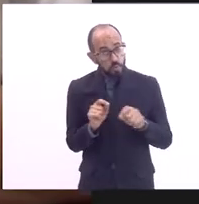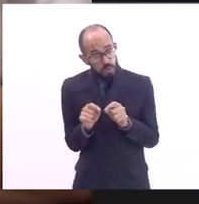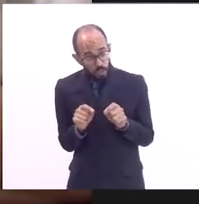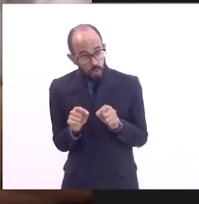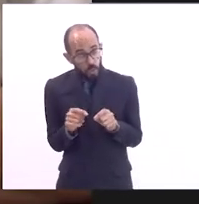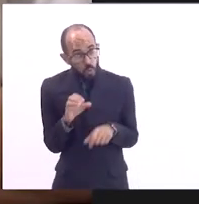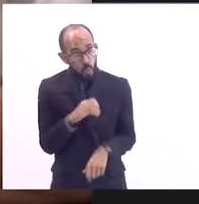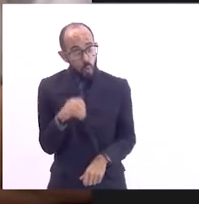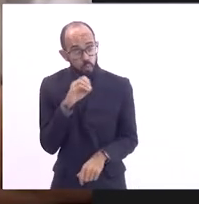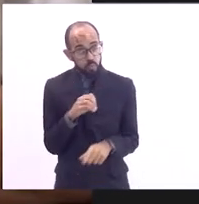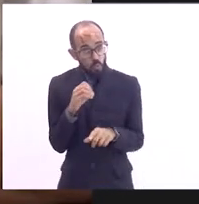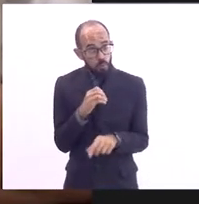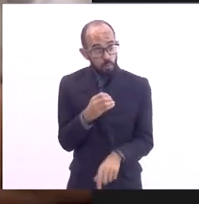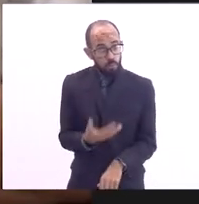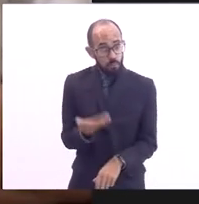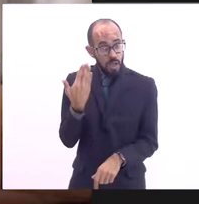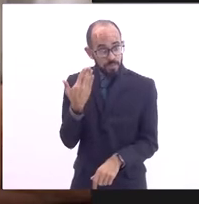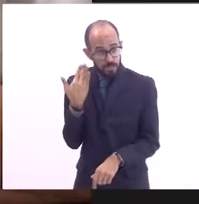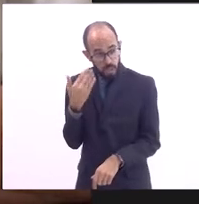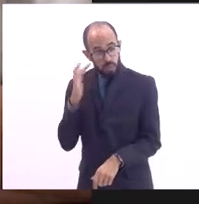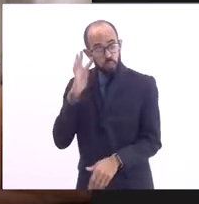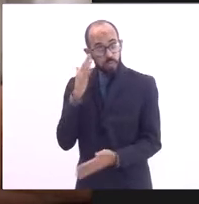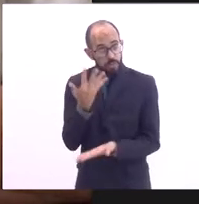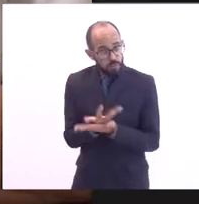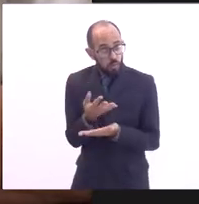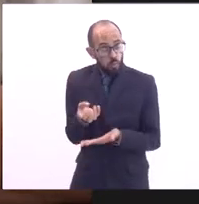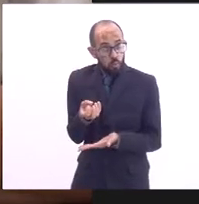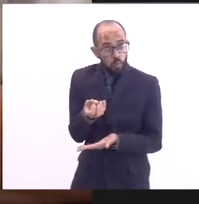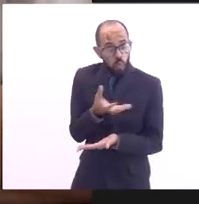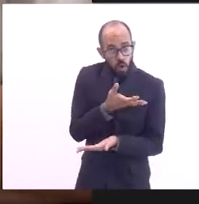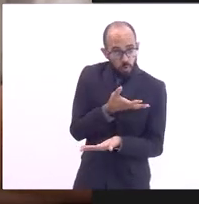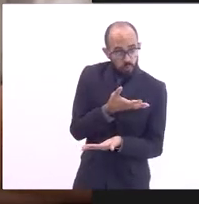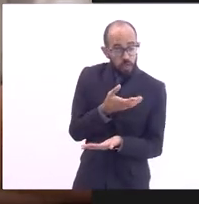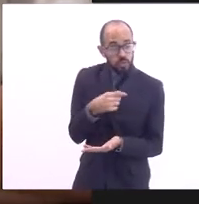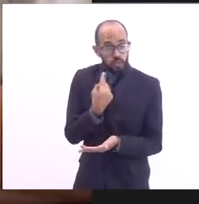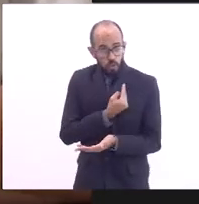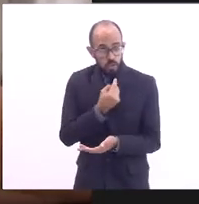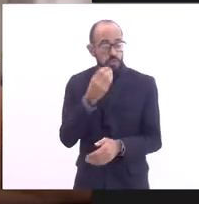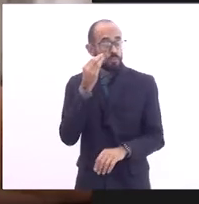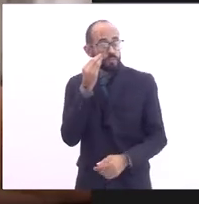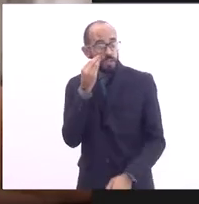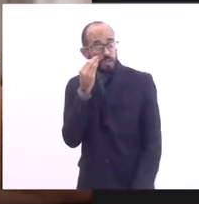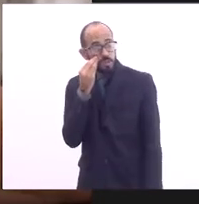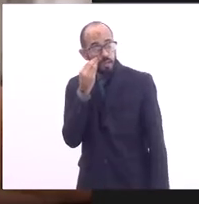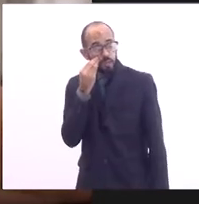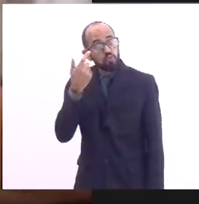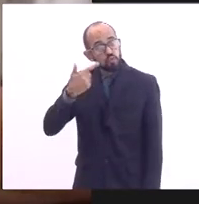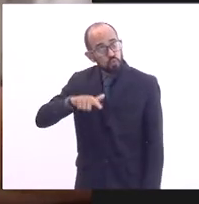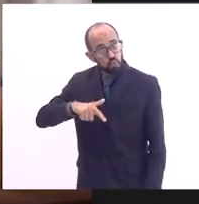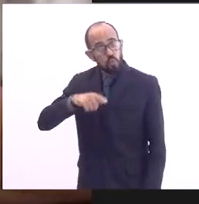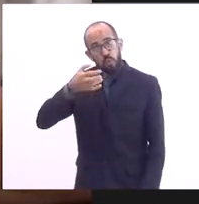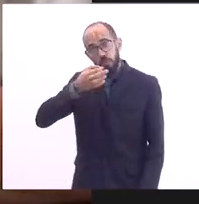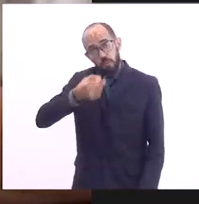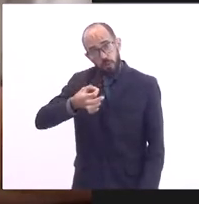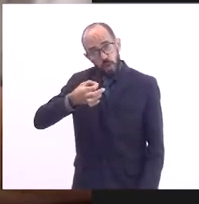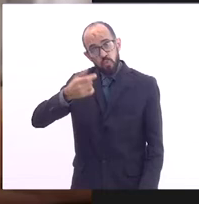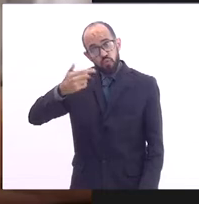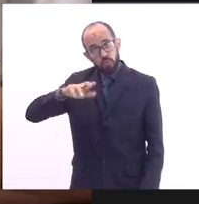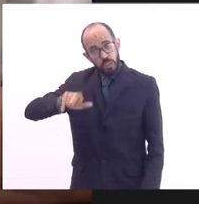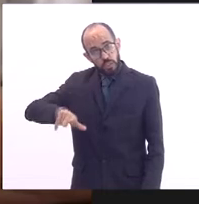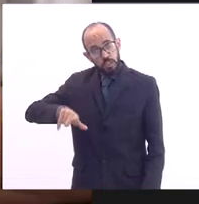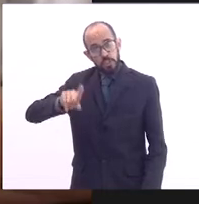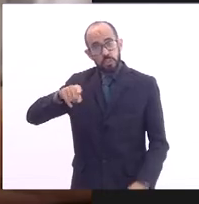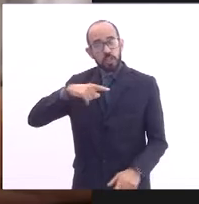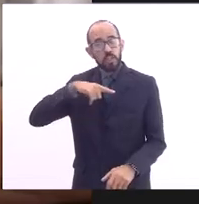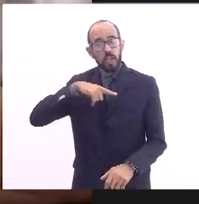outubro agora, há uma sentença, nós estamos recorrendo, mas há uma sentença já